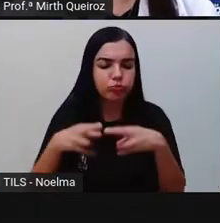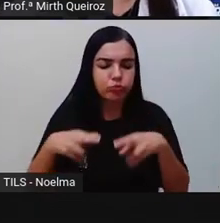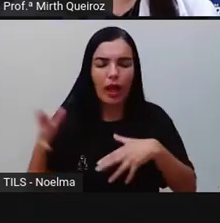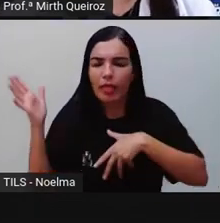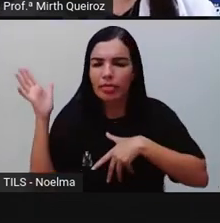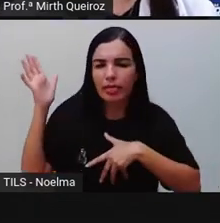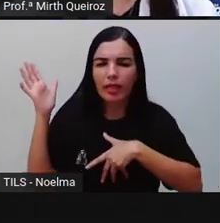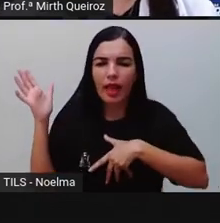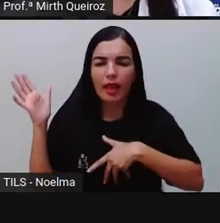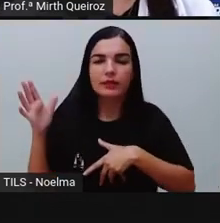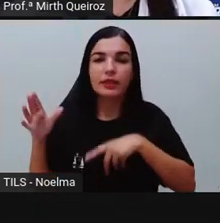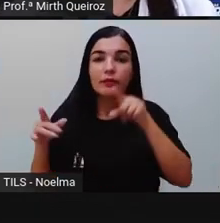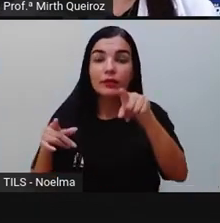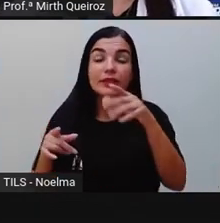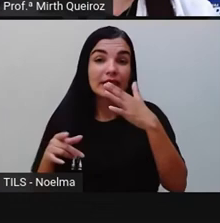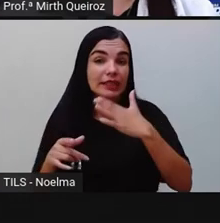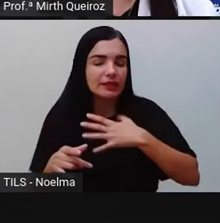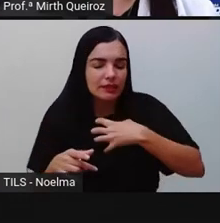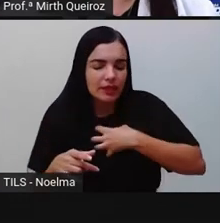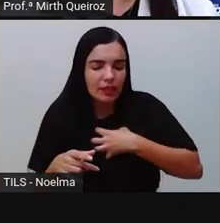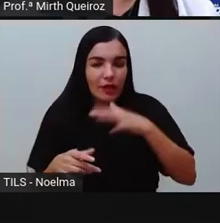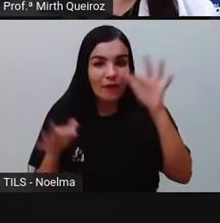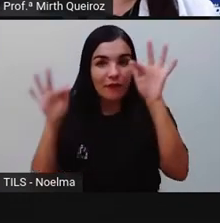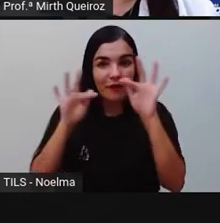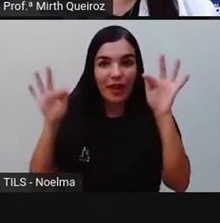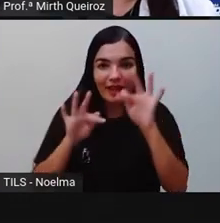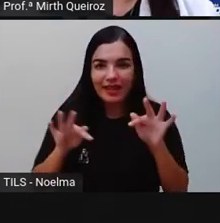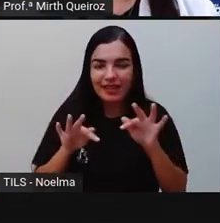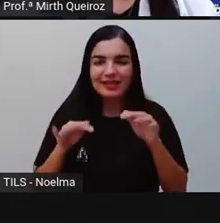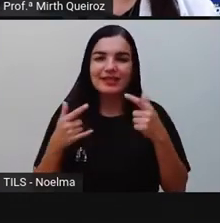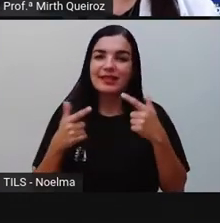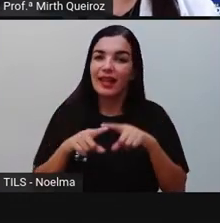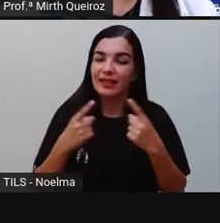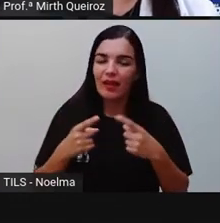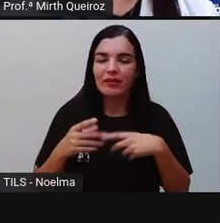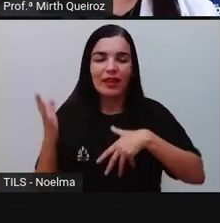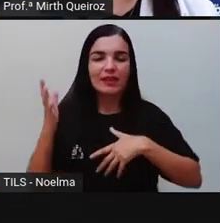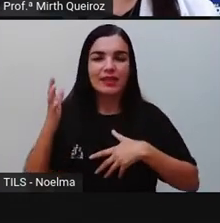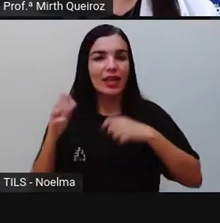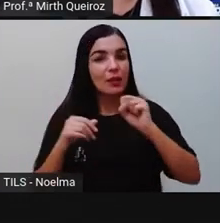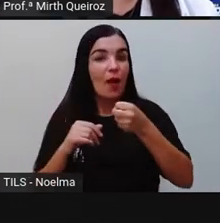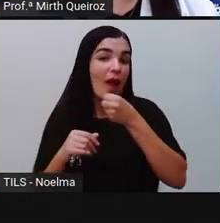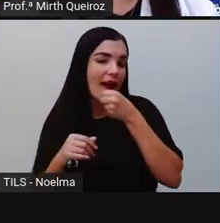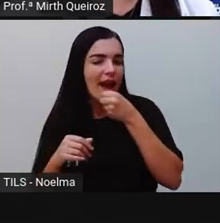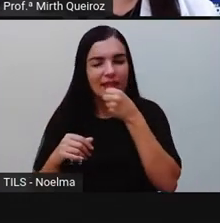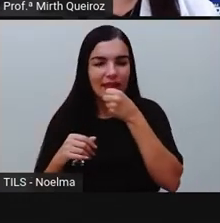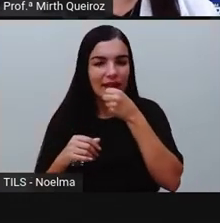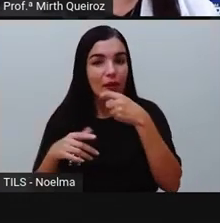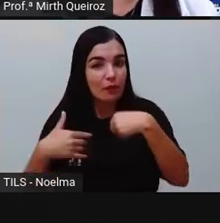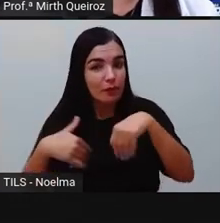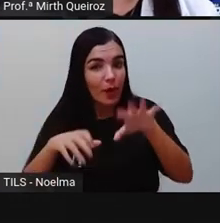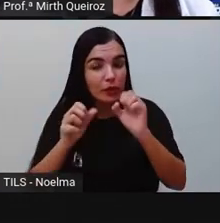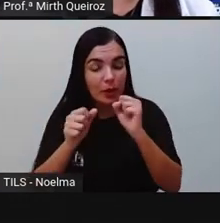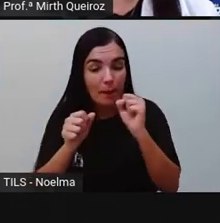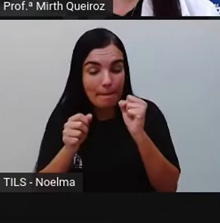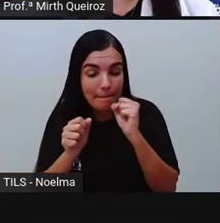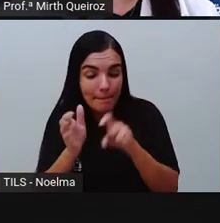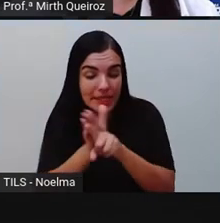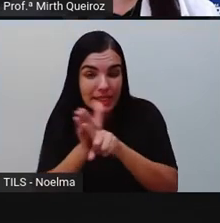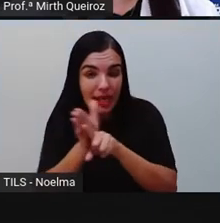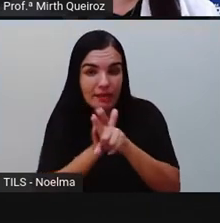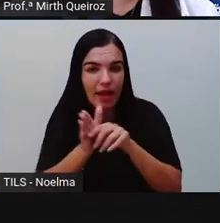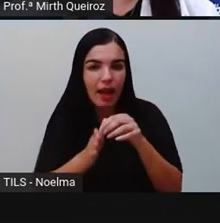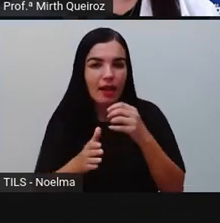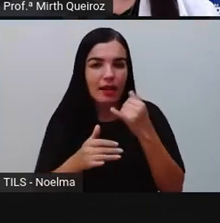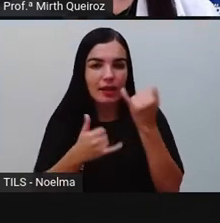que você se sente feliz brincando, dançando ou cantando. Pesquise dados sobre essa atividade para poder enriquecer aí o